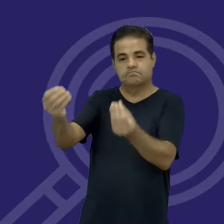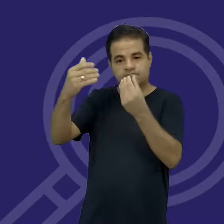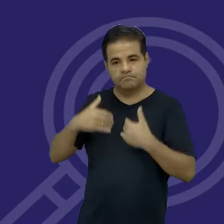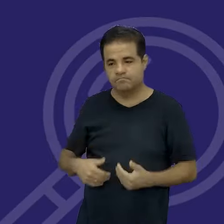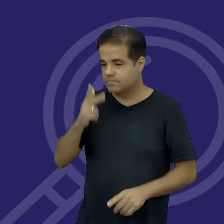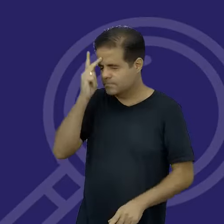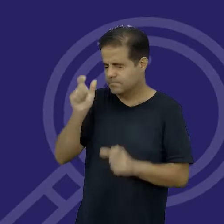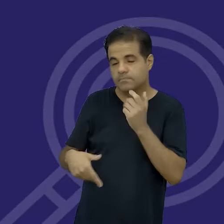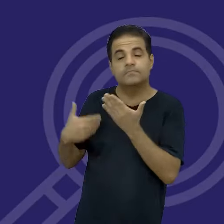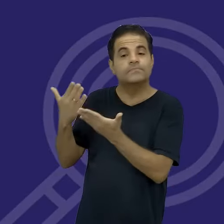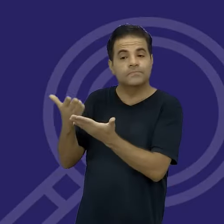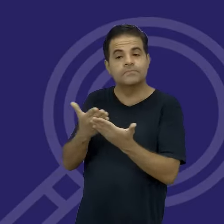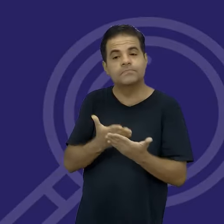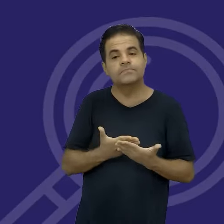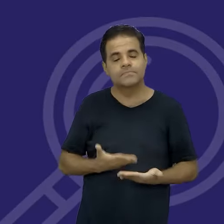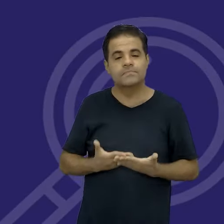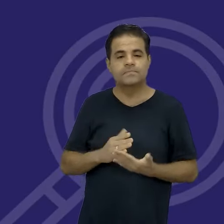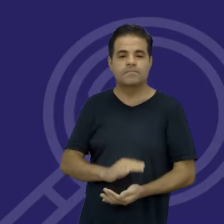esses estudantes.